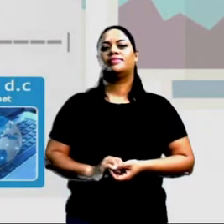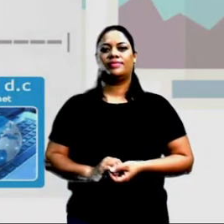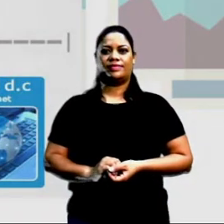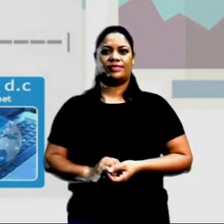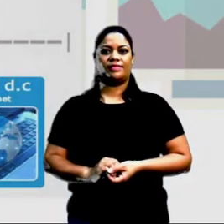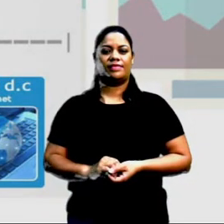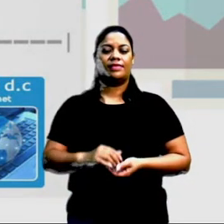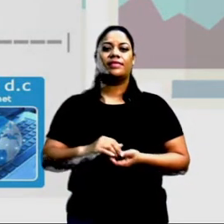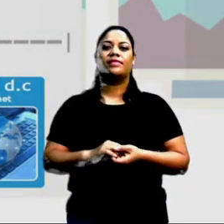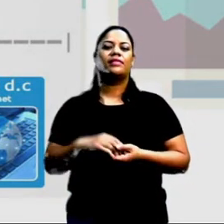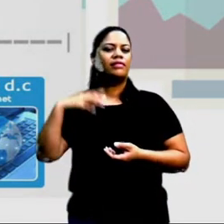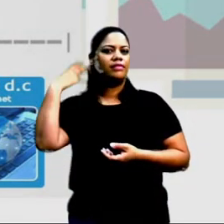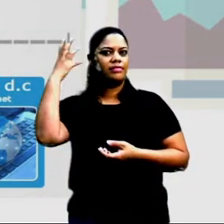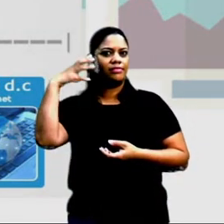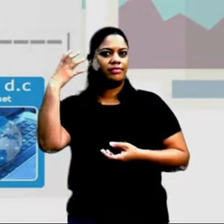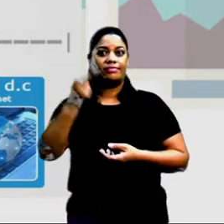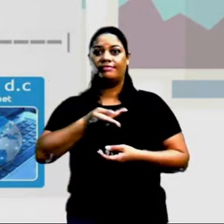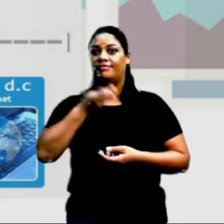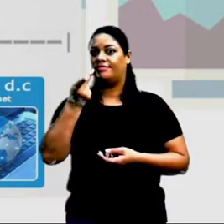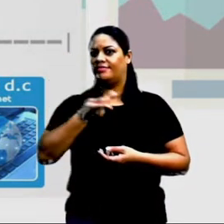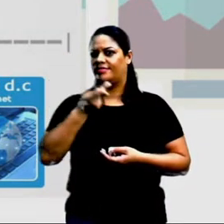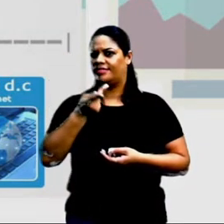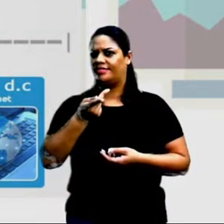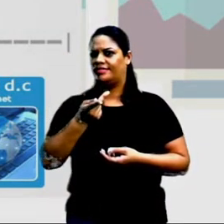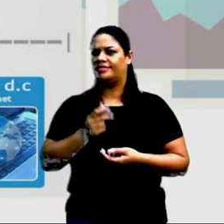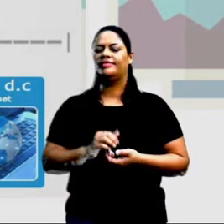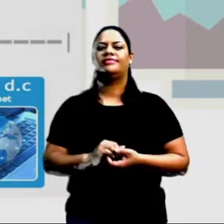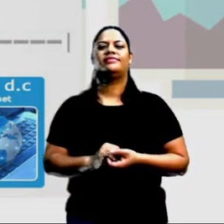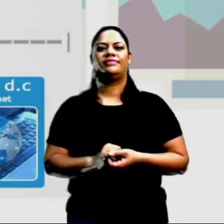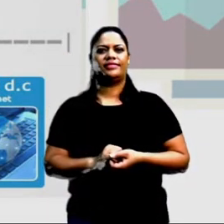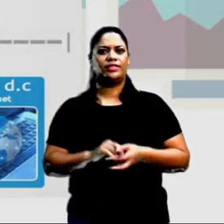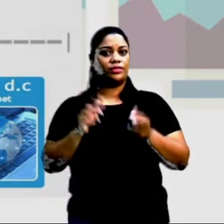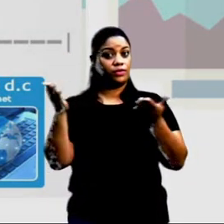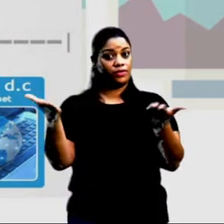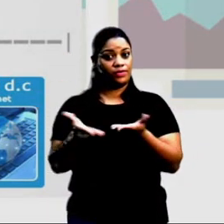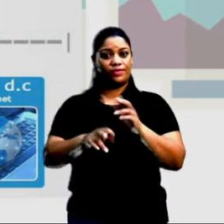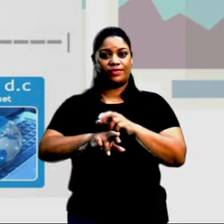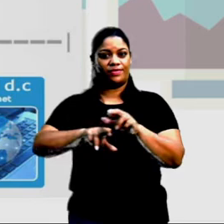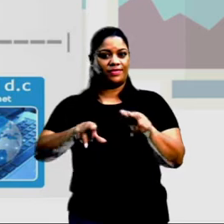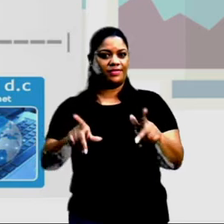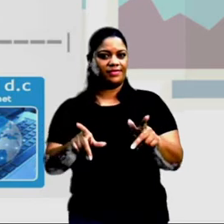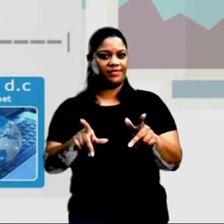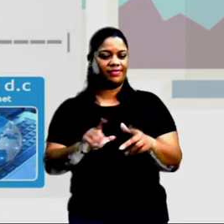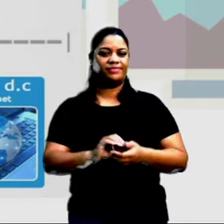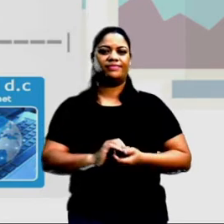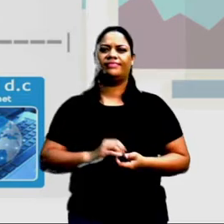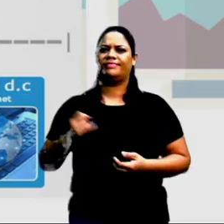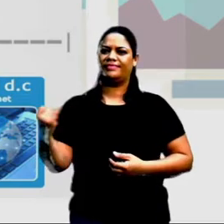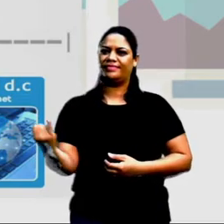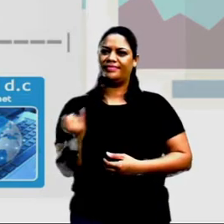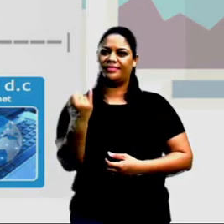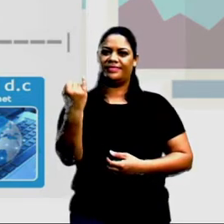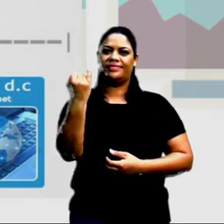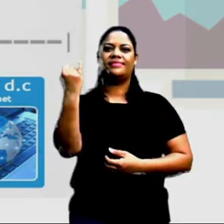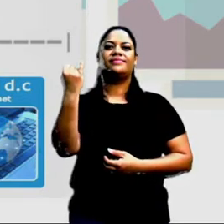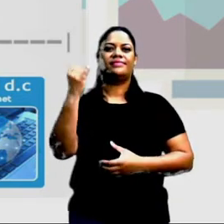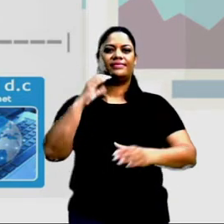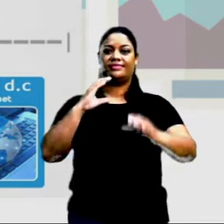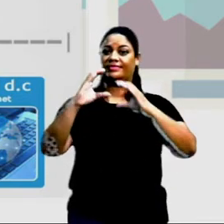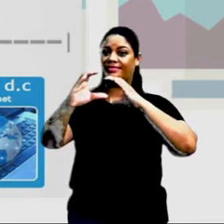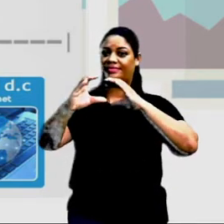um áudio para se comunicar. Então, hoje em dia é diferente, né? A importância do meio